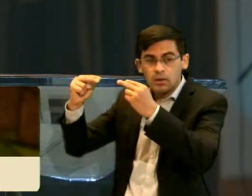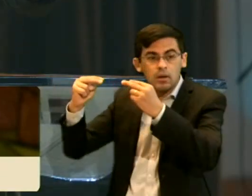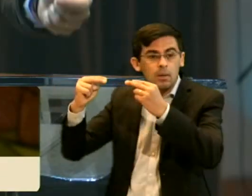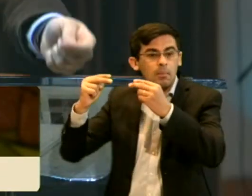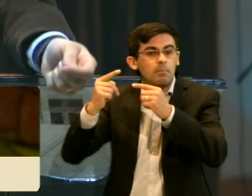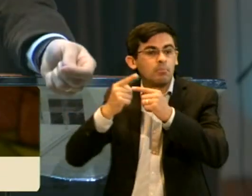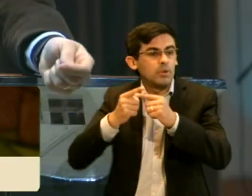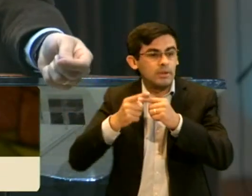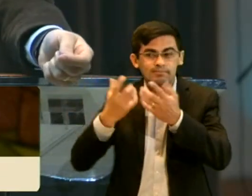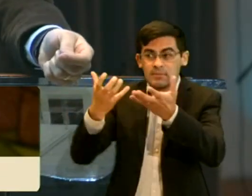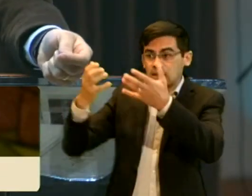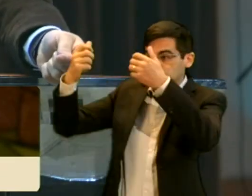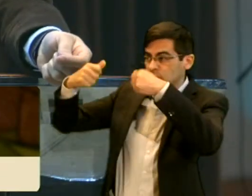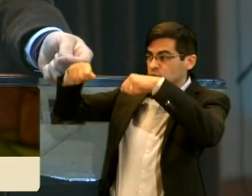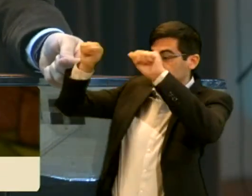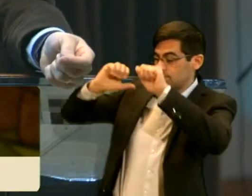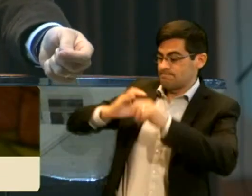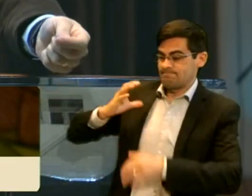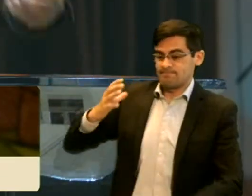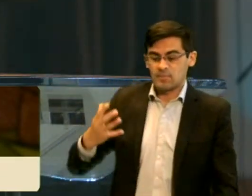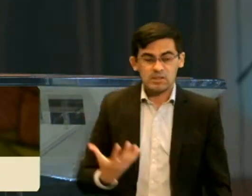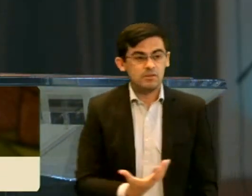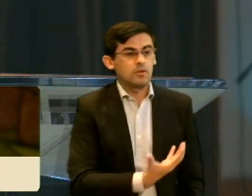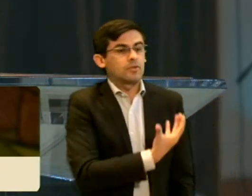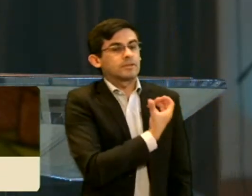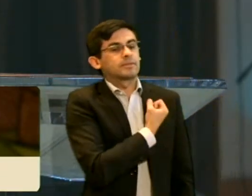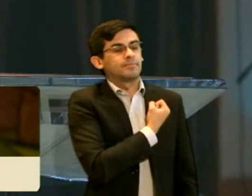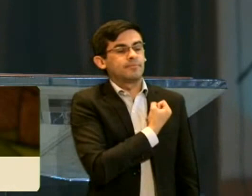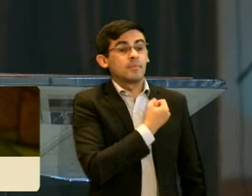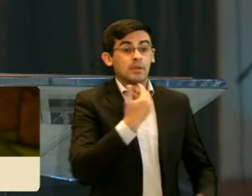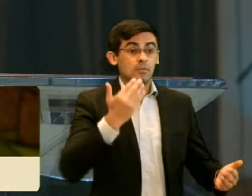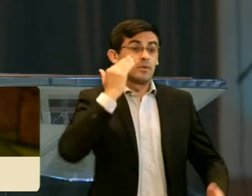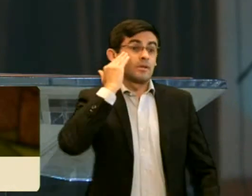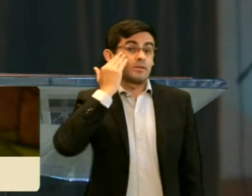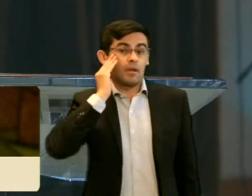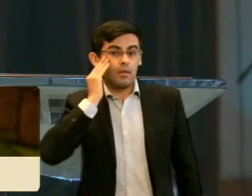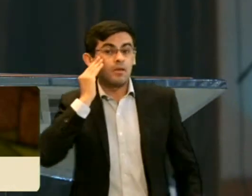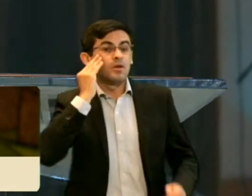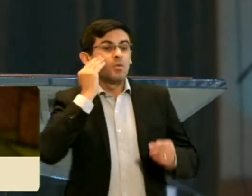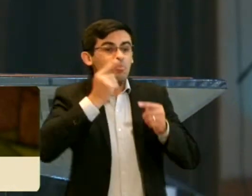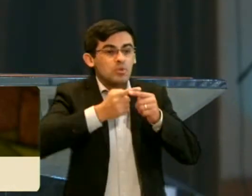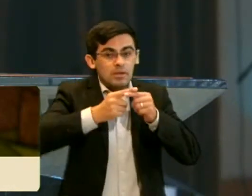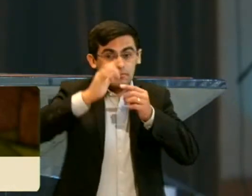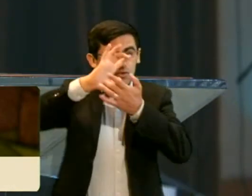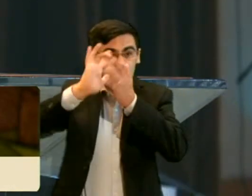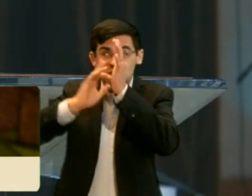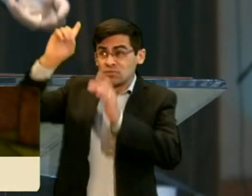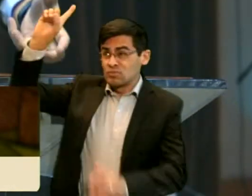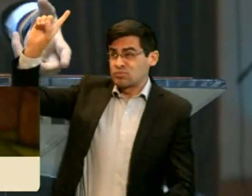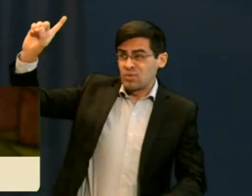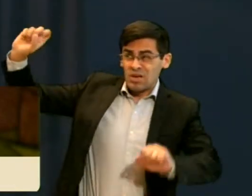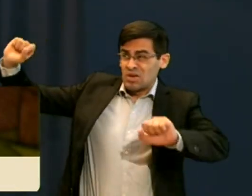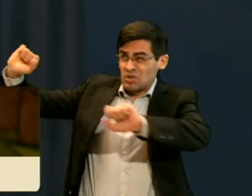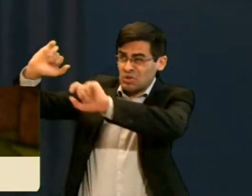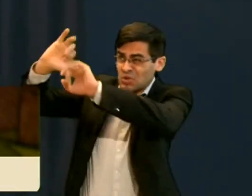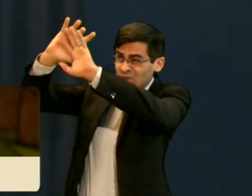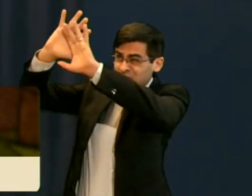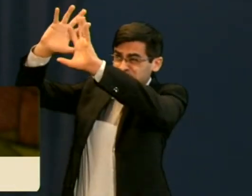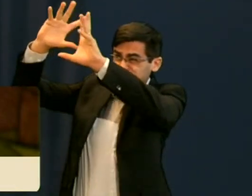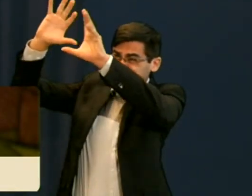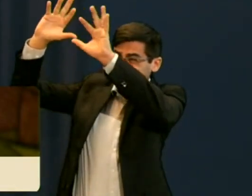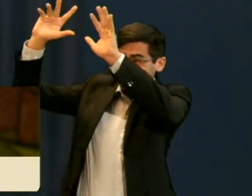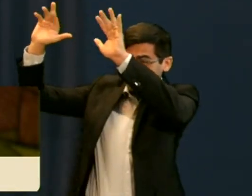para salvar. E aí você entende, ele se esvaziou da sua glória, coube na forma de